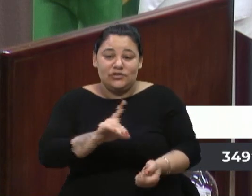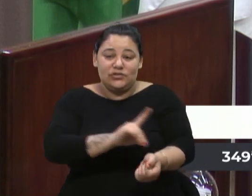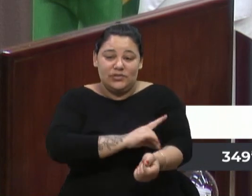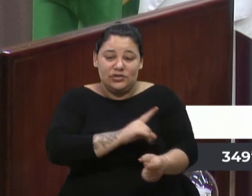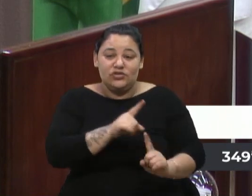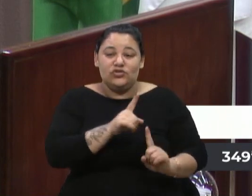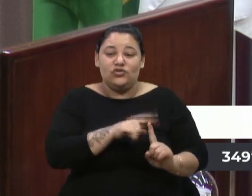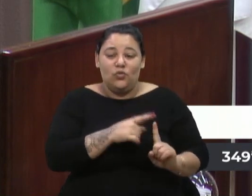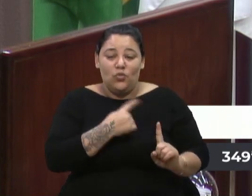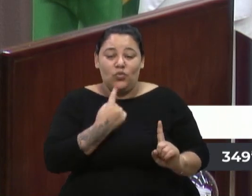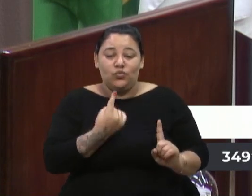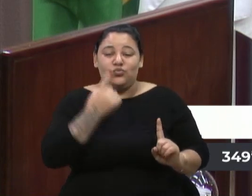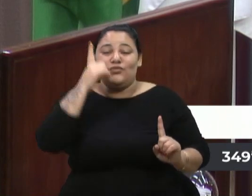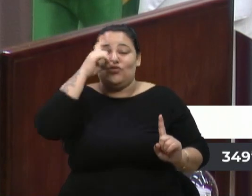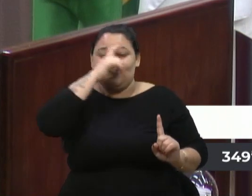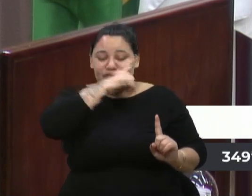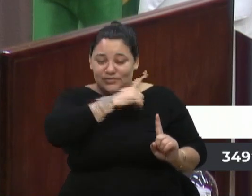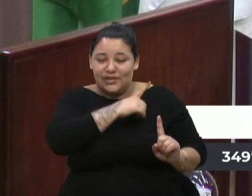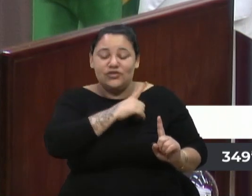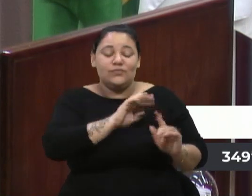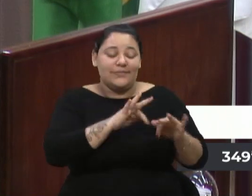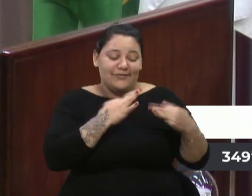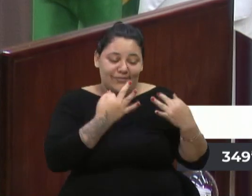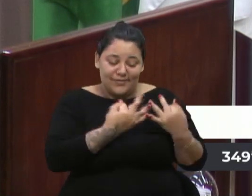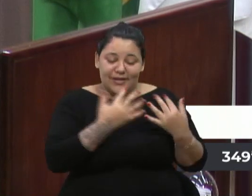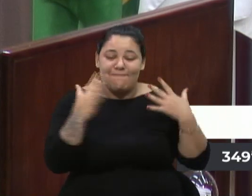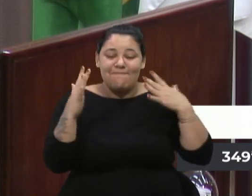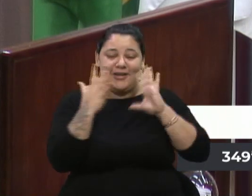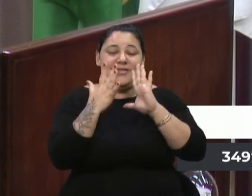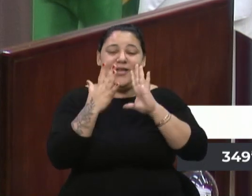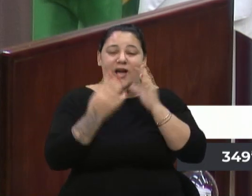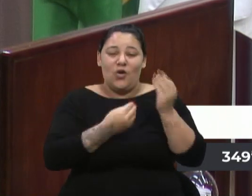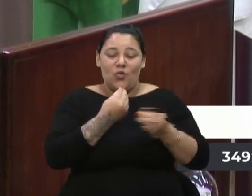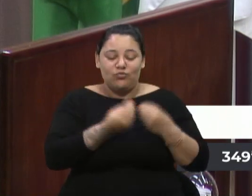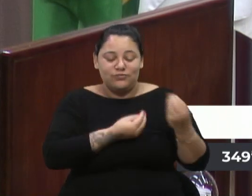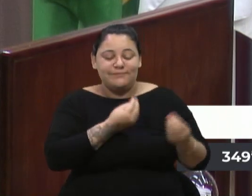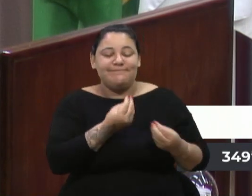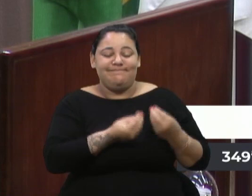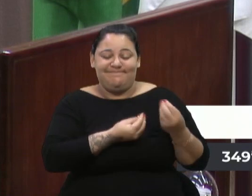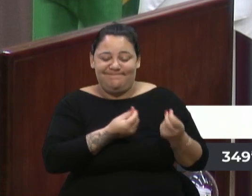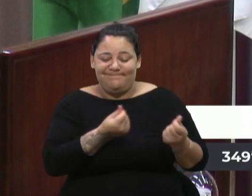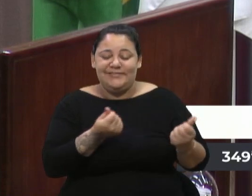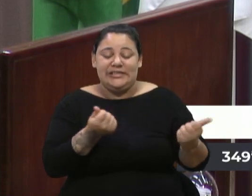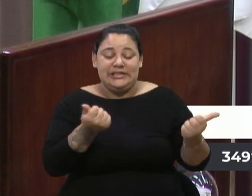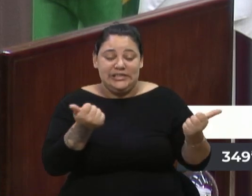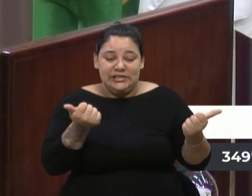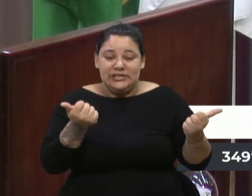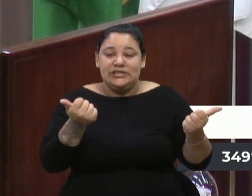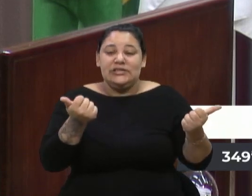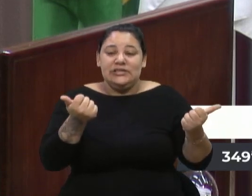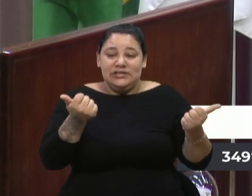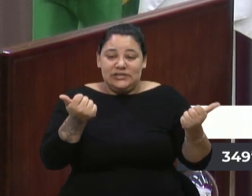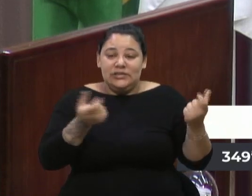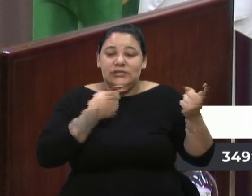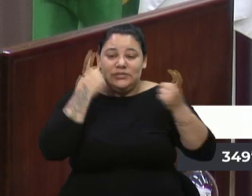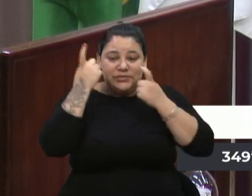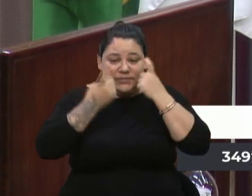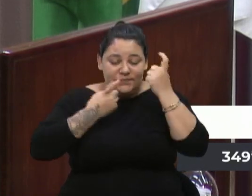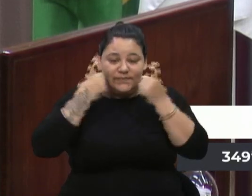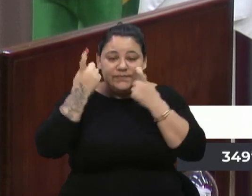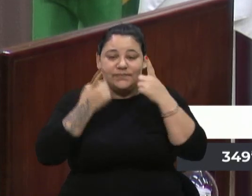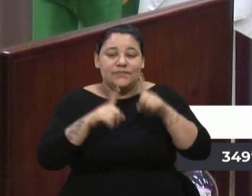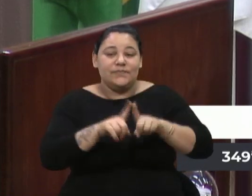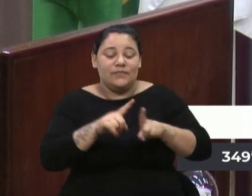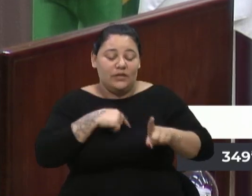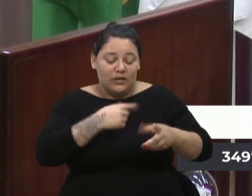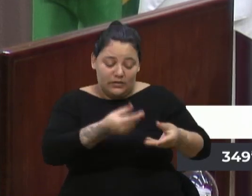as dificuldades para essas famílias é realmente algo que assusta, que preocupa. Então eu também